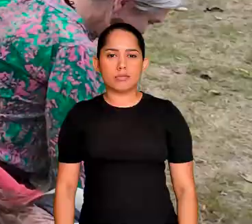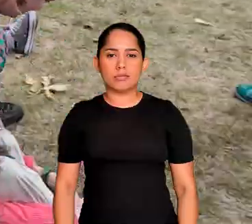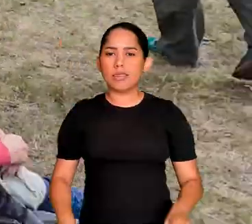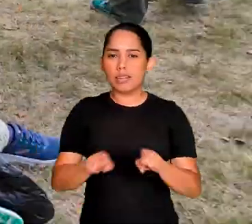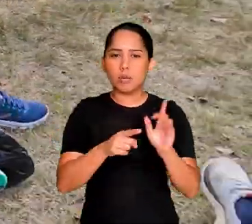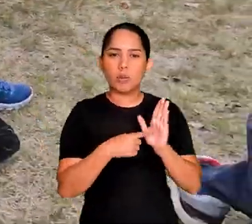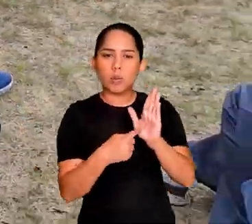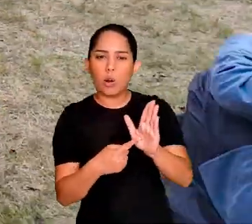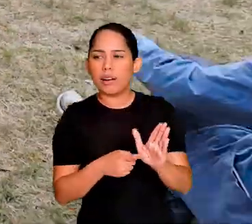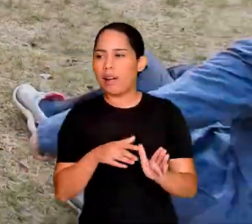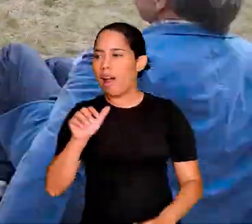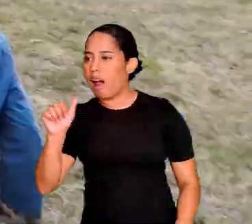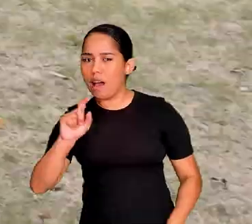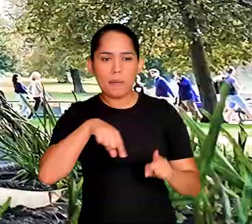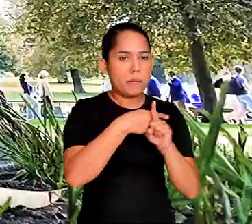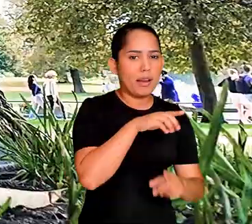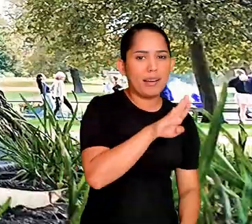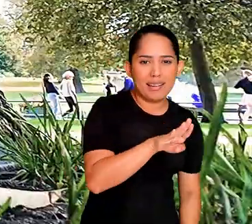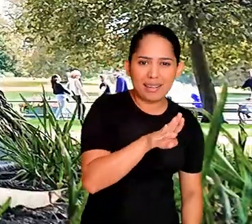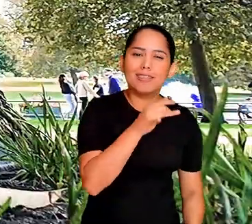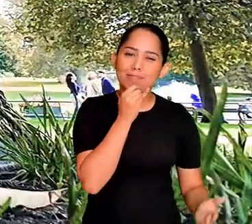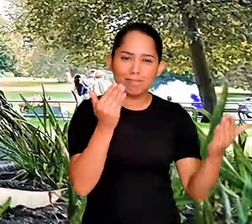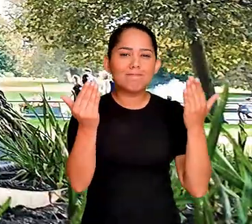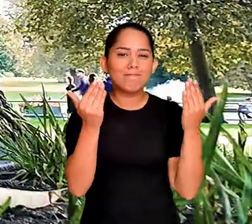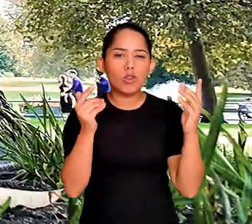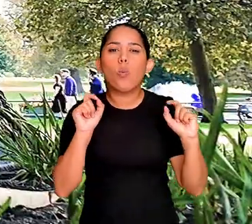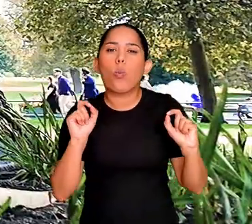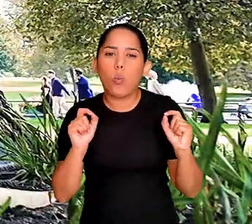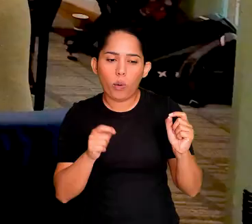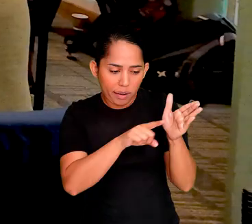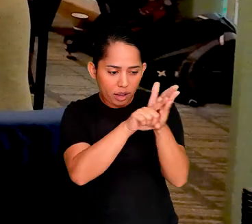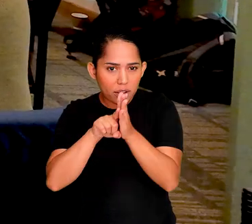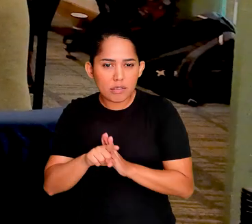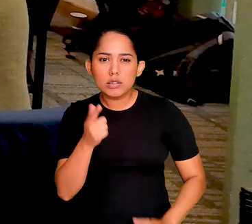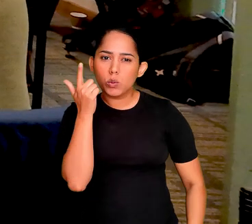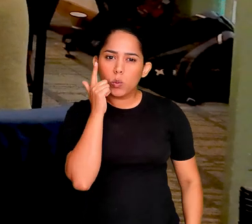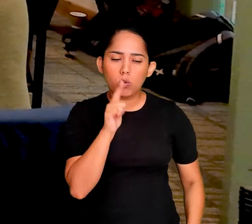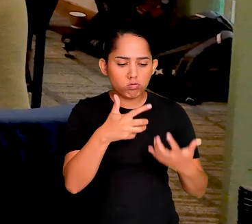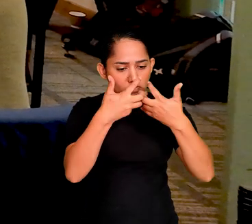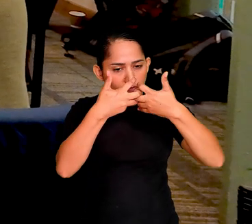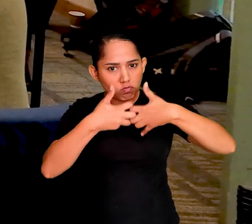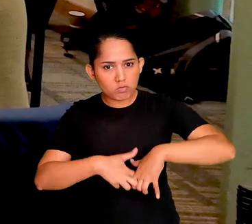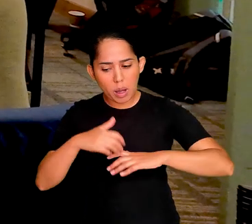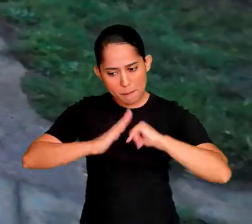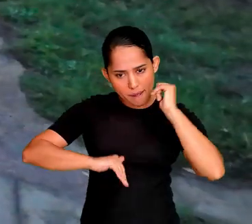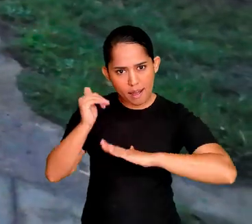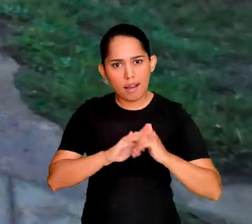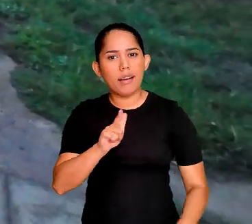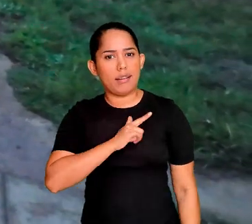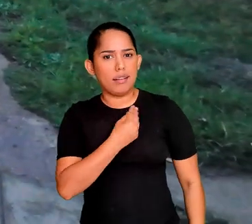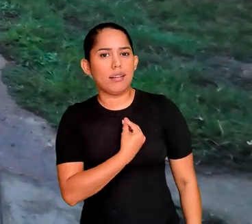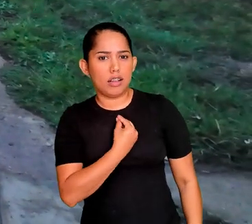e que apontam por A mais B que as investigações funcionam, que as práticas, elas existem, que